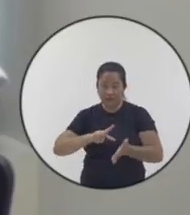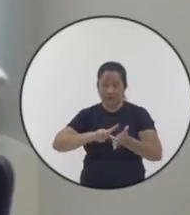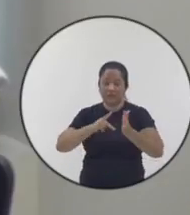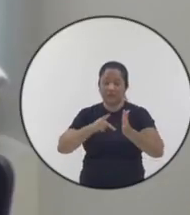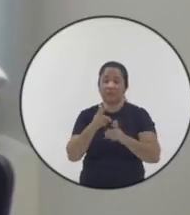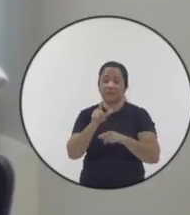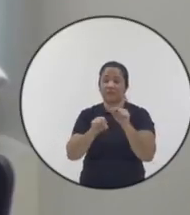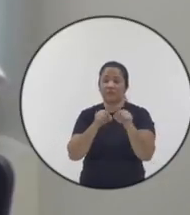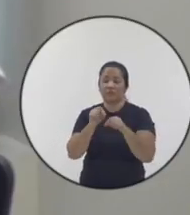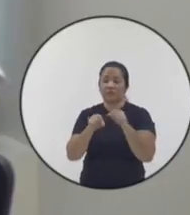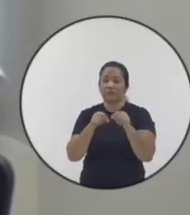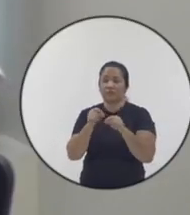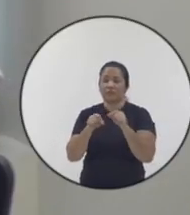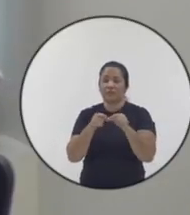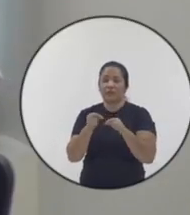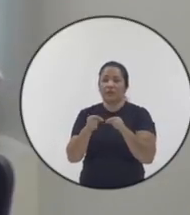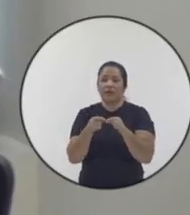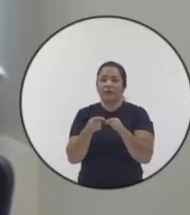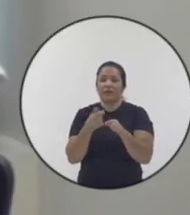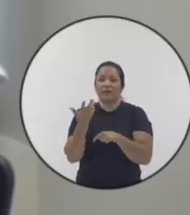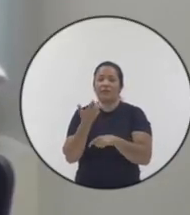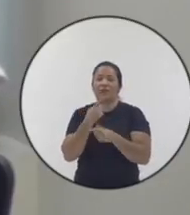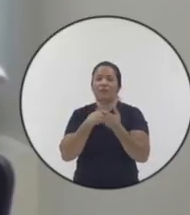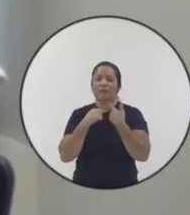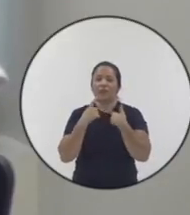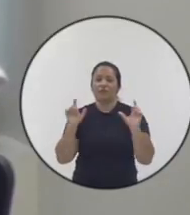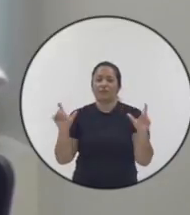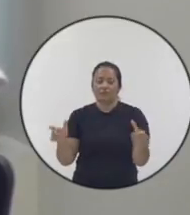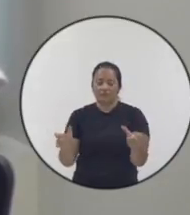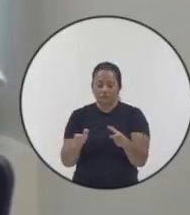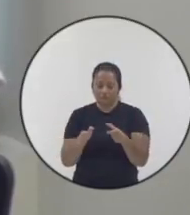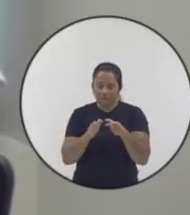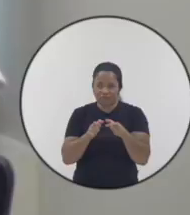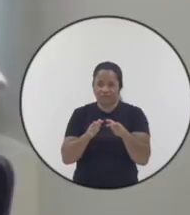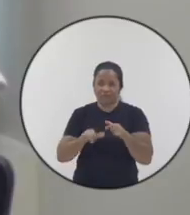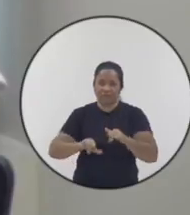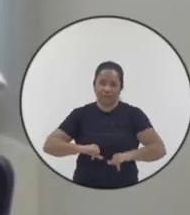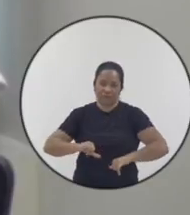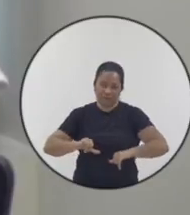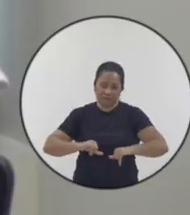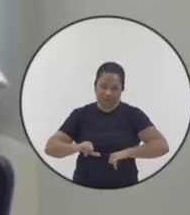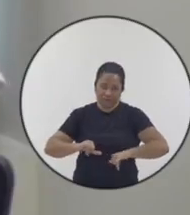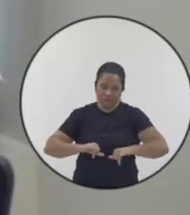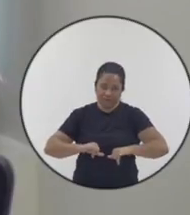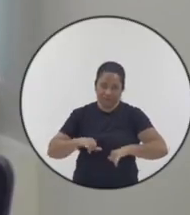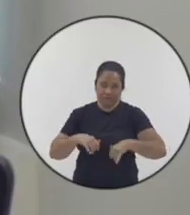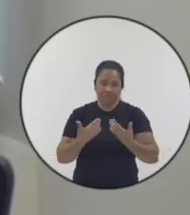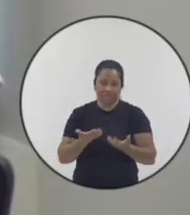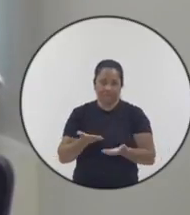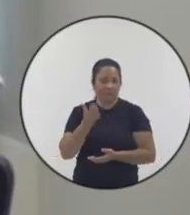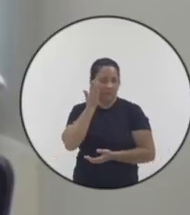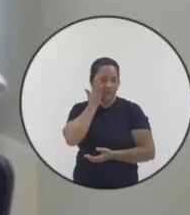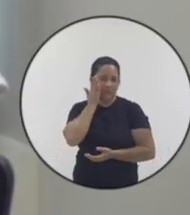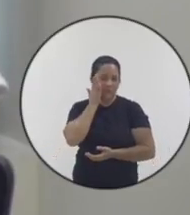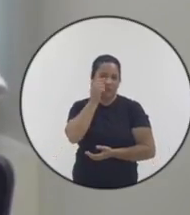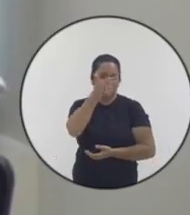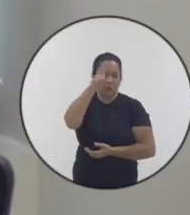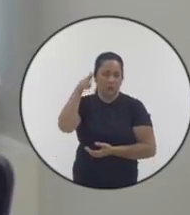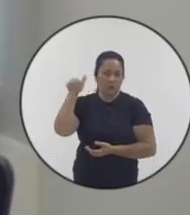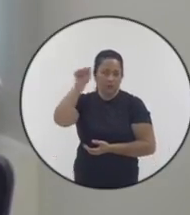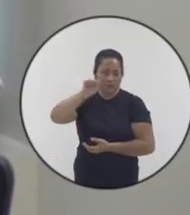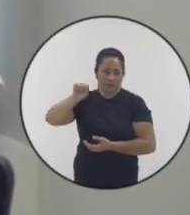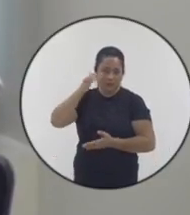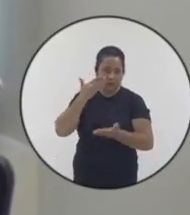de maneira a reduzir os sofrimentos. Nisso, a gente sabe que outras associações de psicologia, desde a década